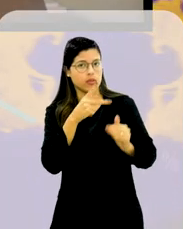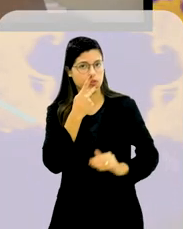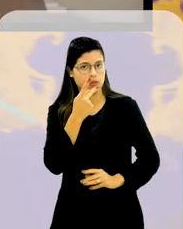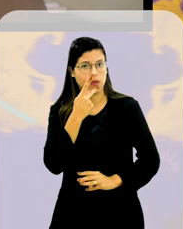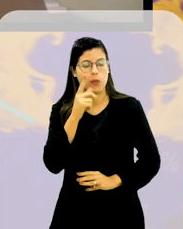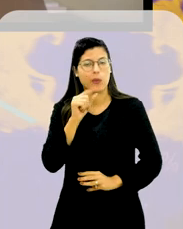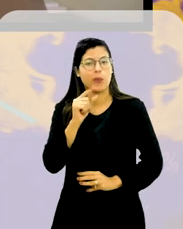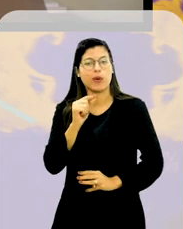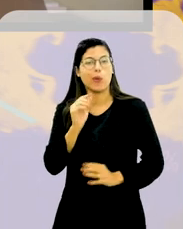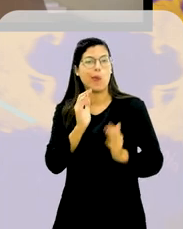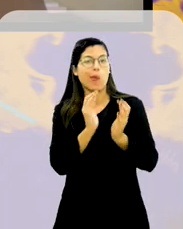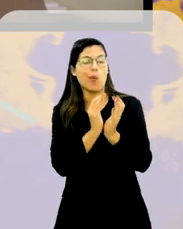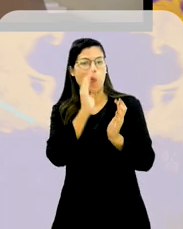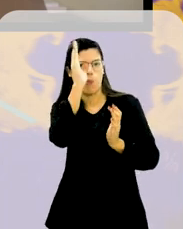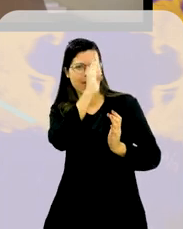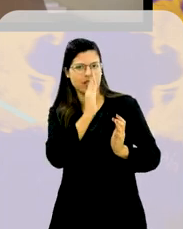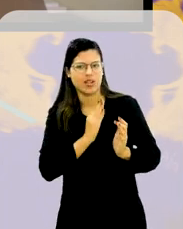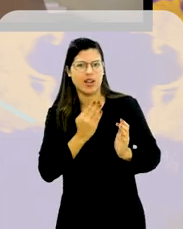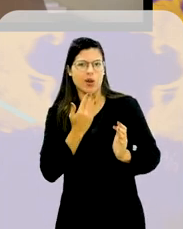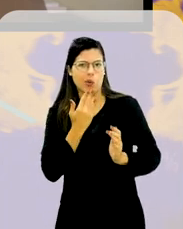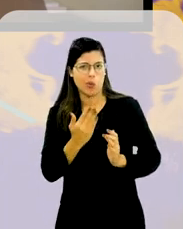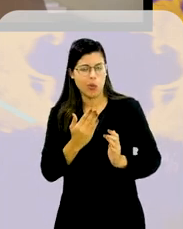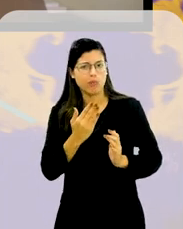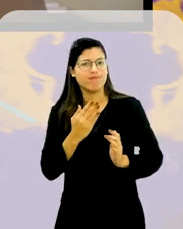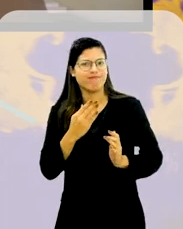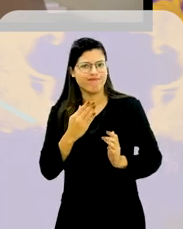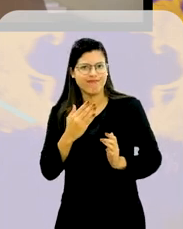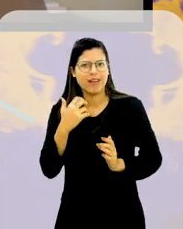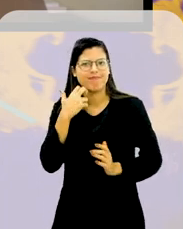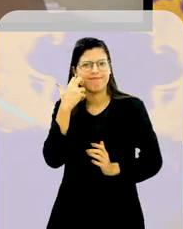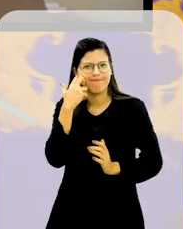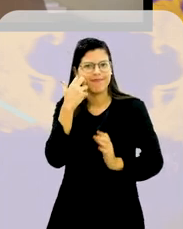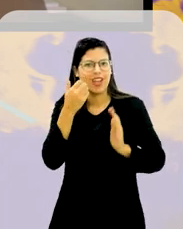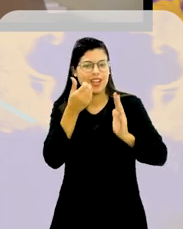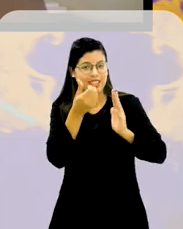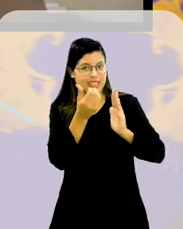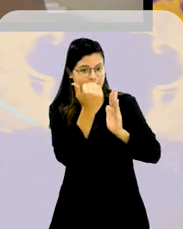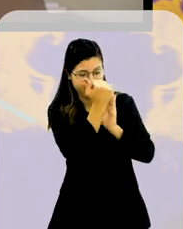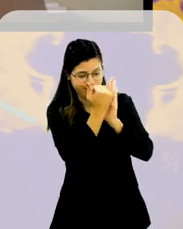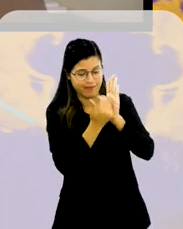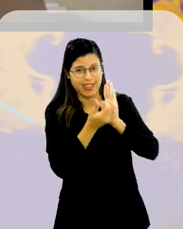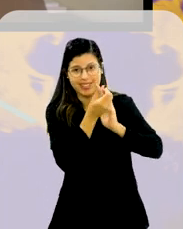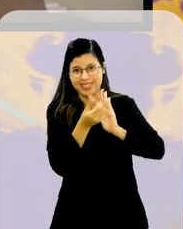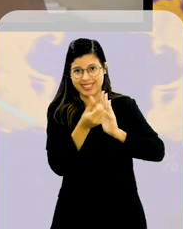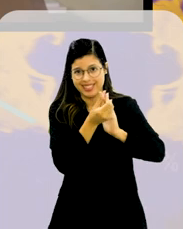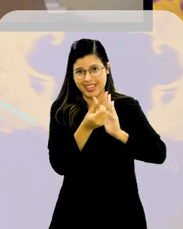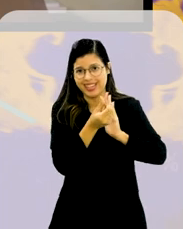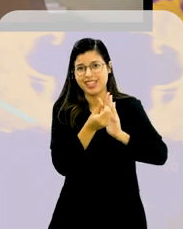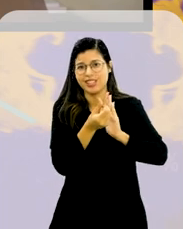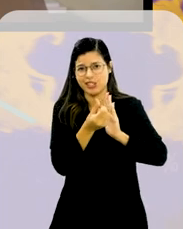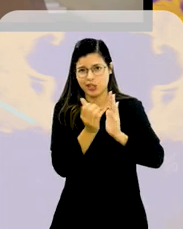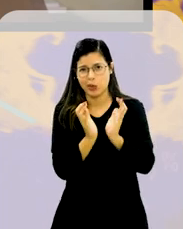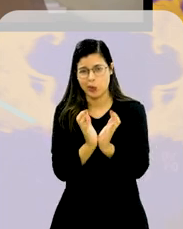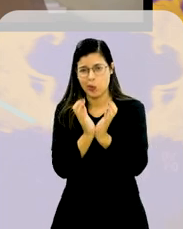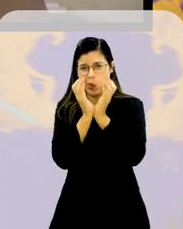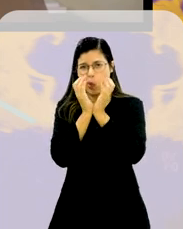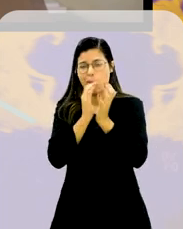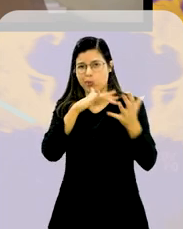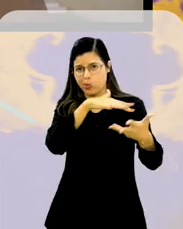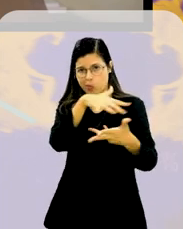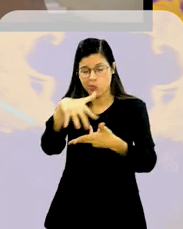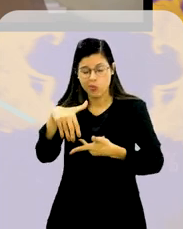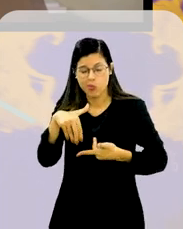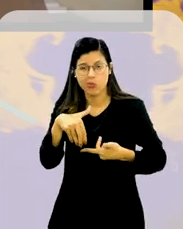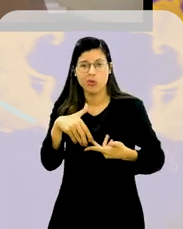você e você tocou também num ponto fundamental que Seleção Brasileira né é vergonhosa a campanha da seleção sexta colocada nas eliminatórias